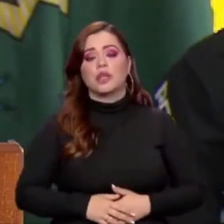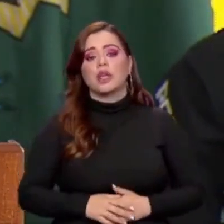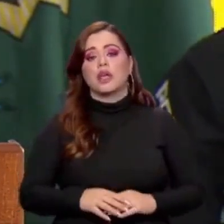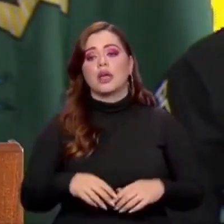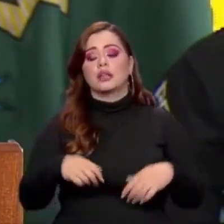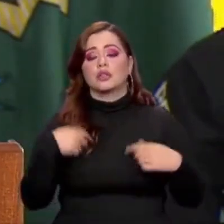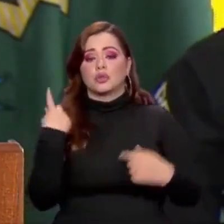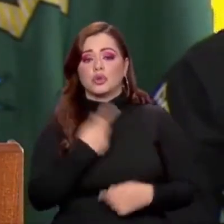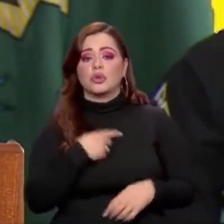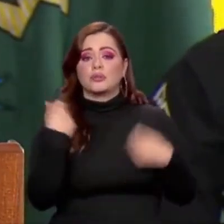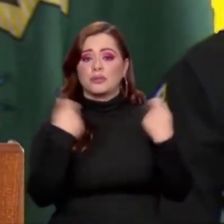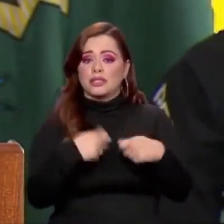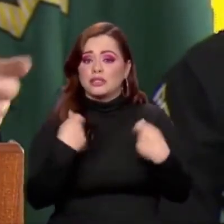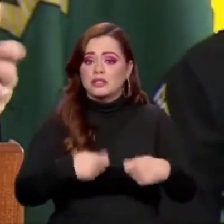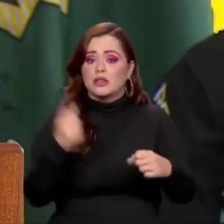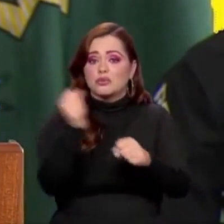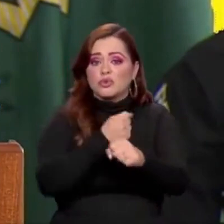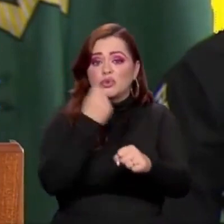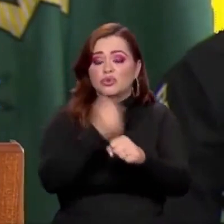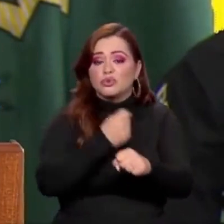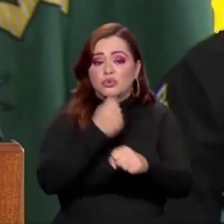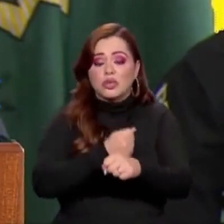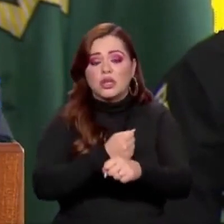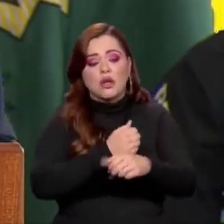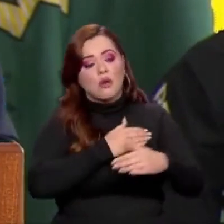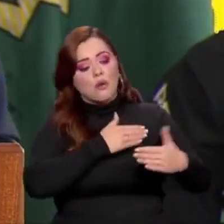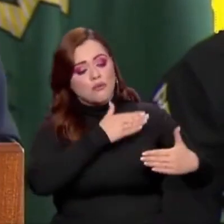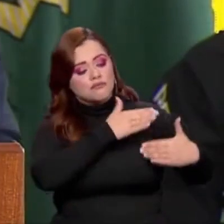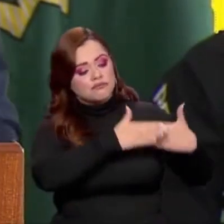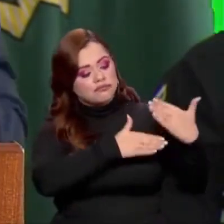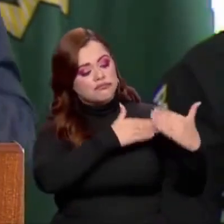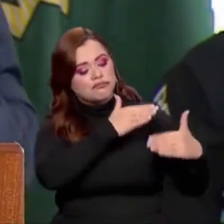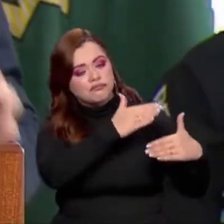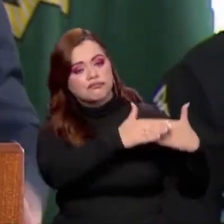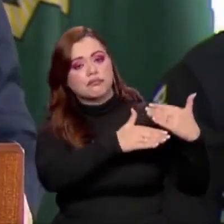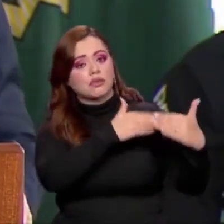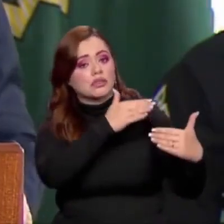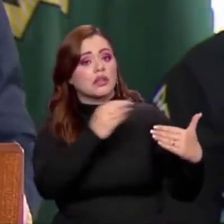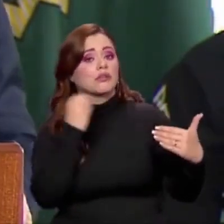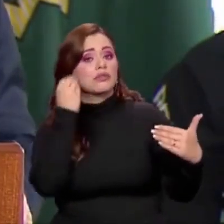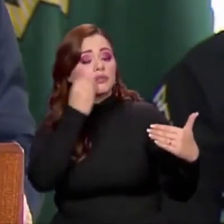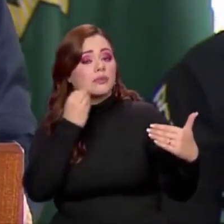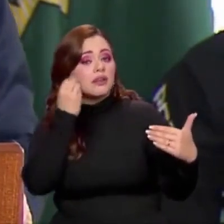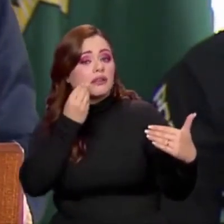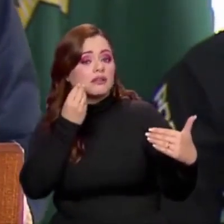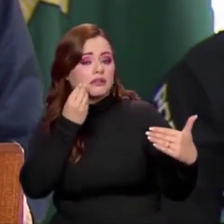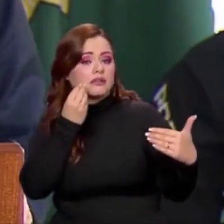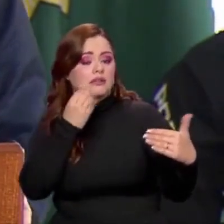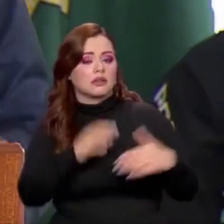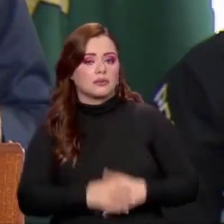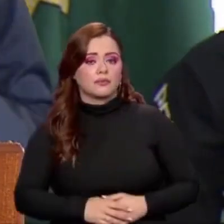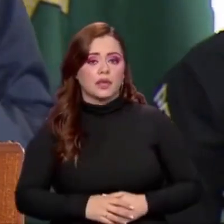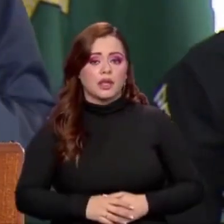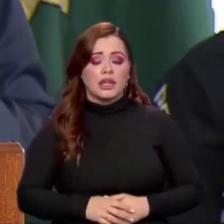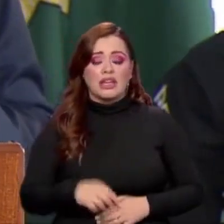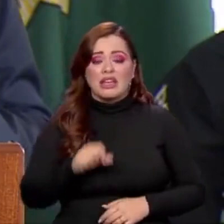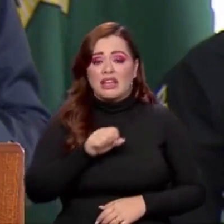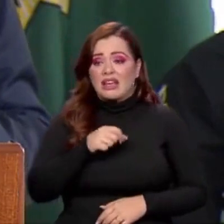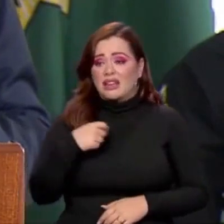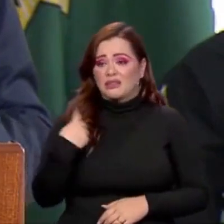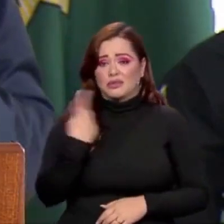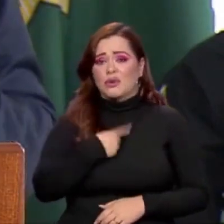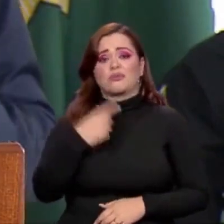na verdade, construindo um processo de experiência, que nem nós